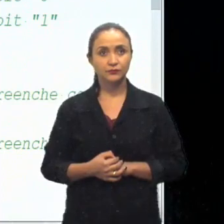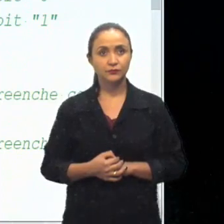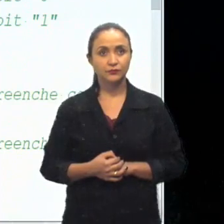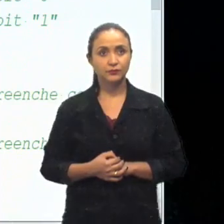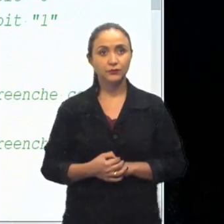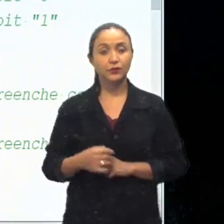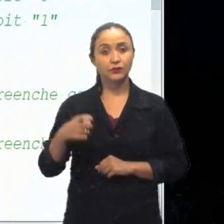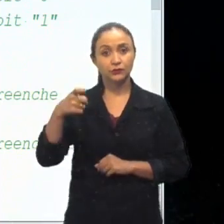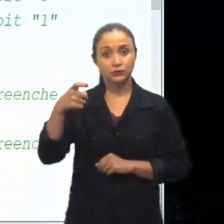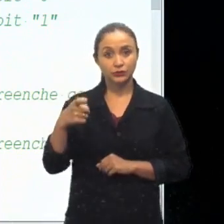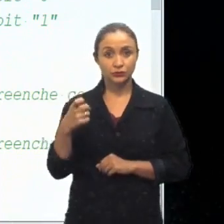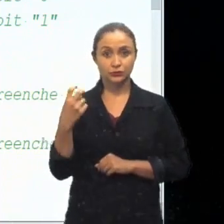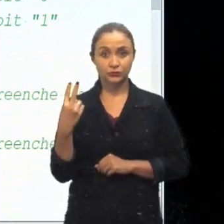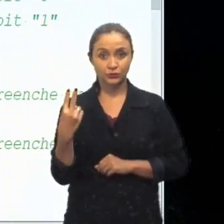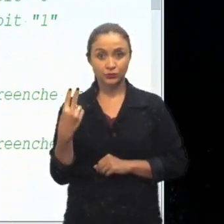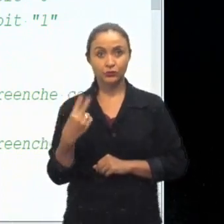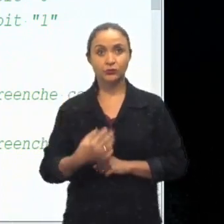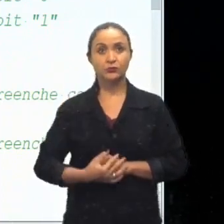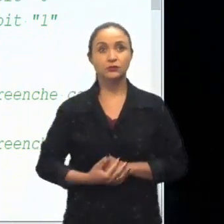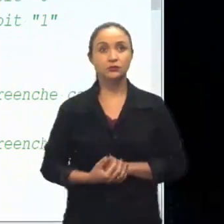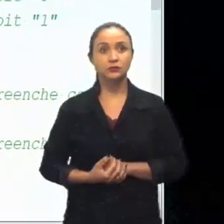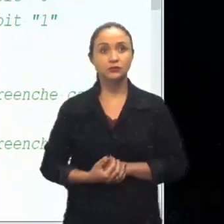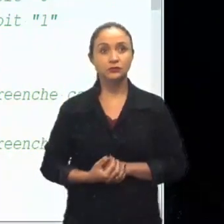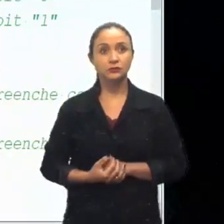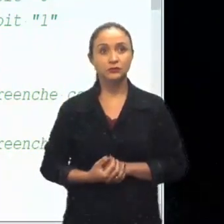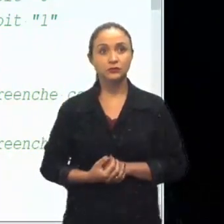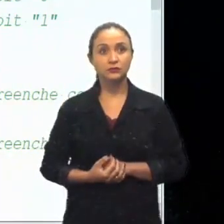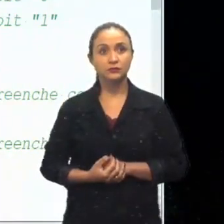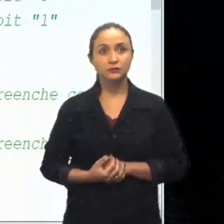e o x2